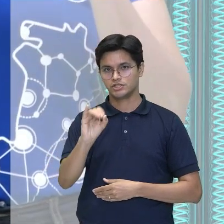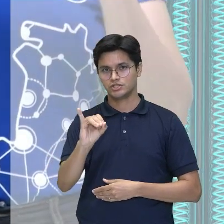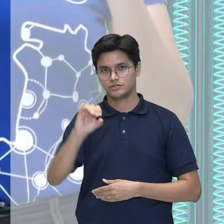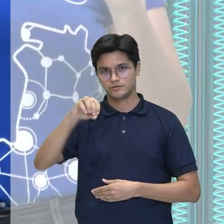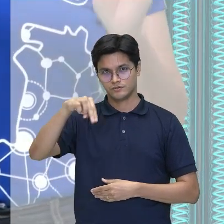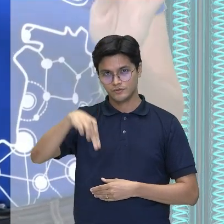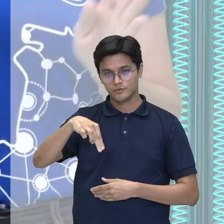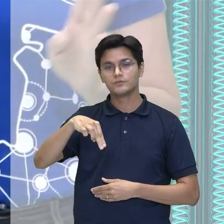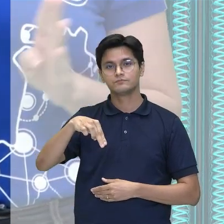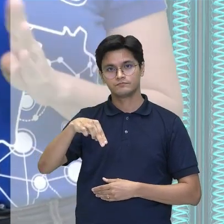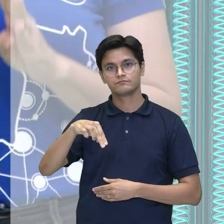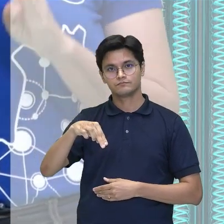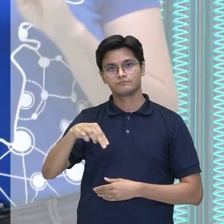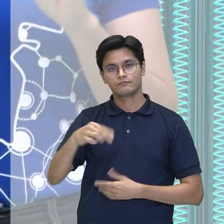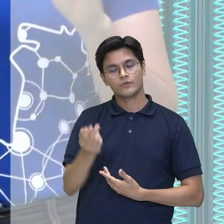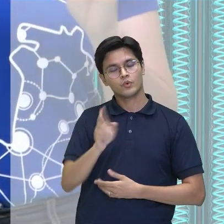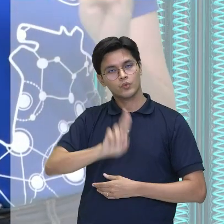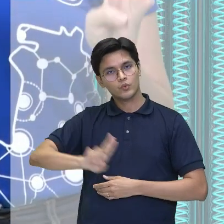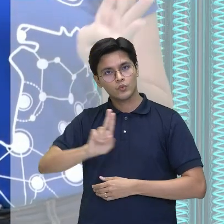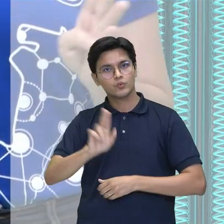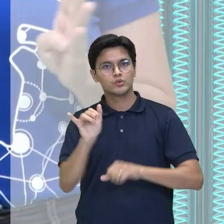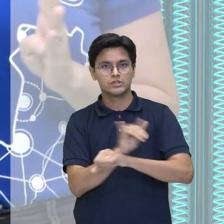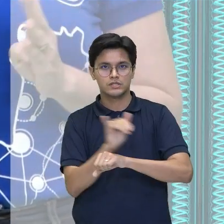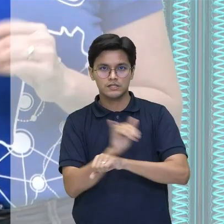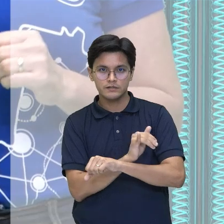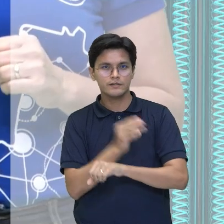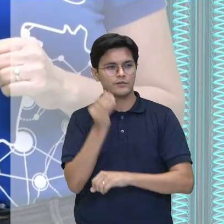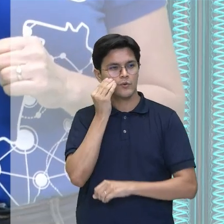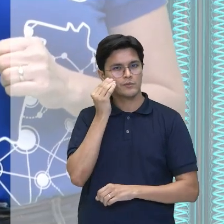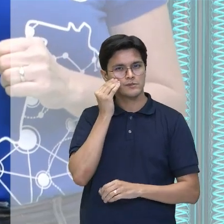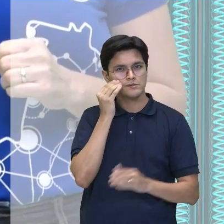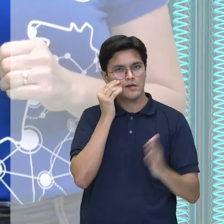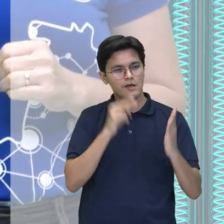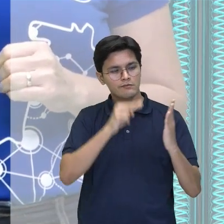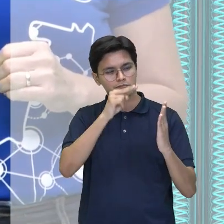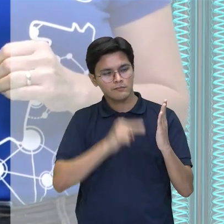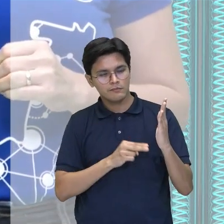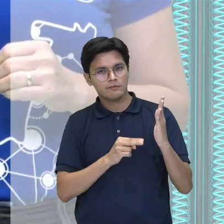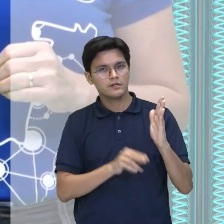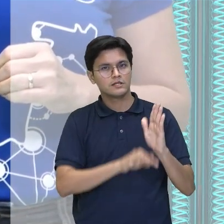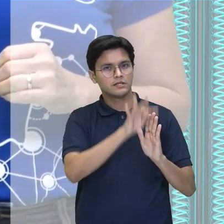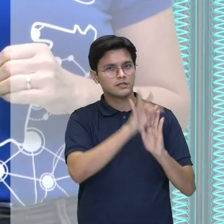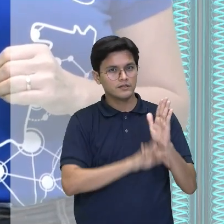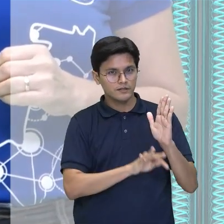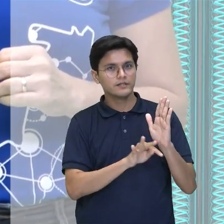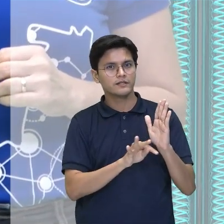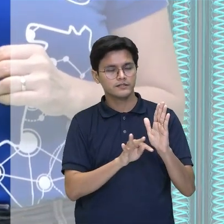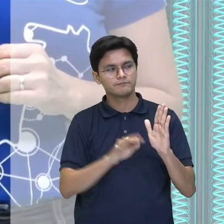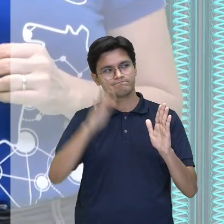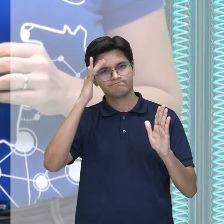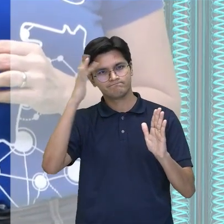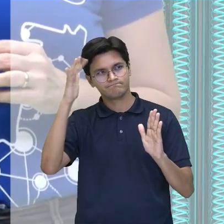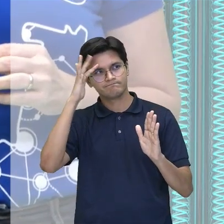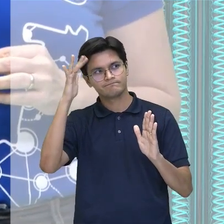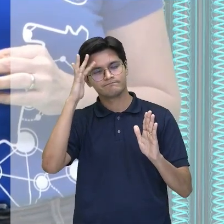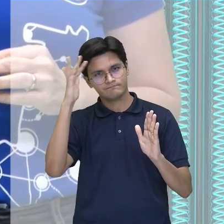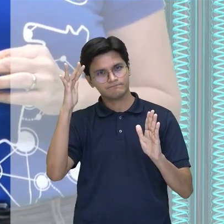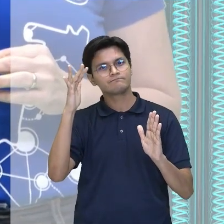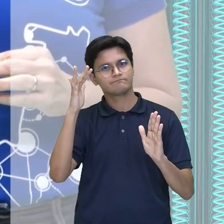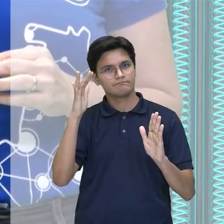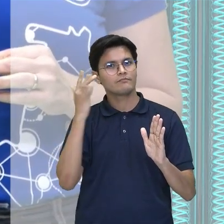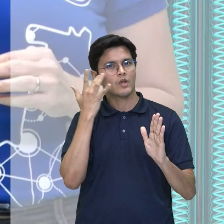você usa estratégias, observa bem aquele texto e você já fica ali calculando, esse